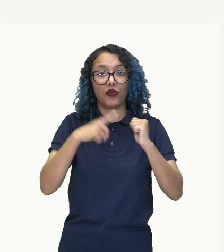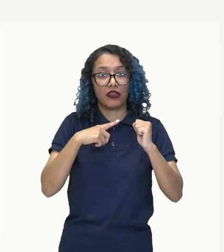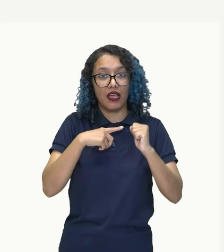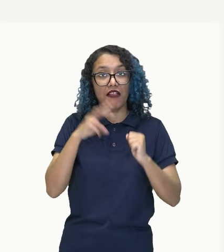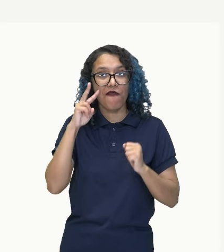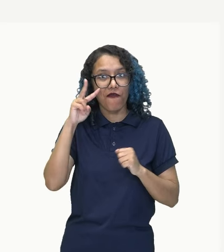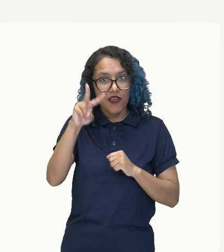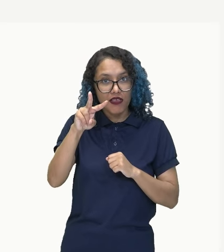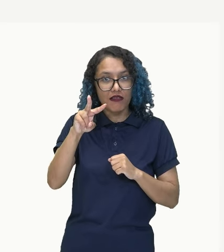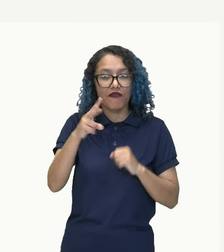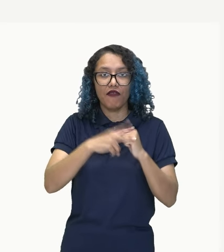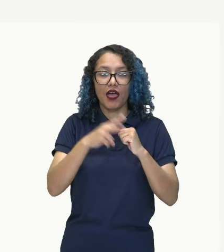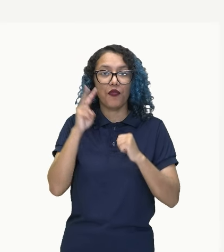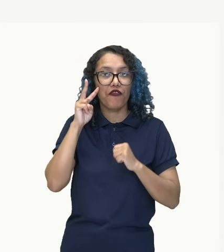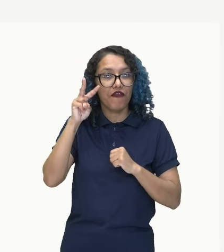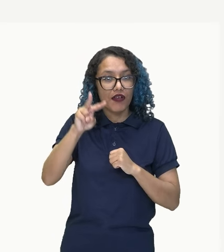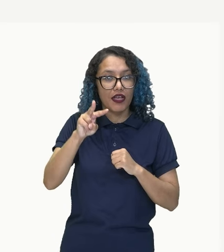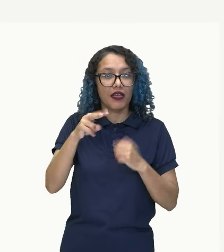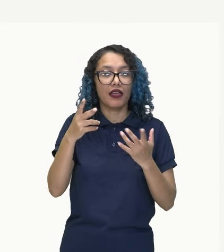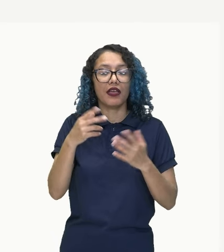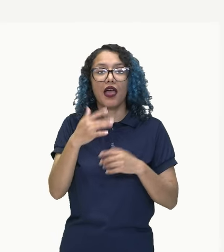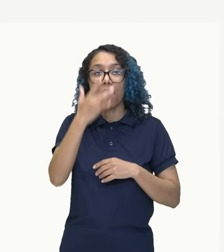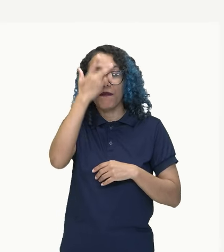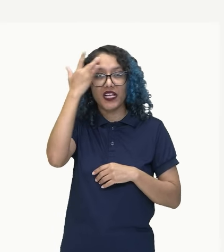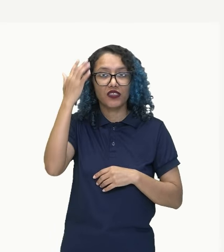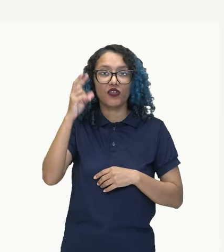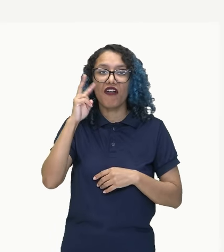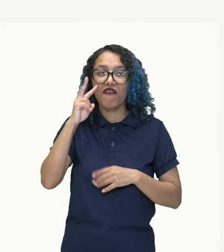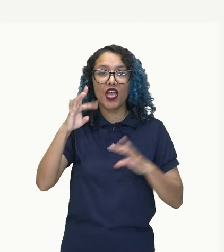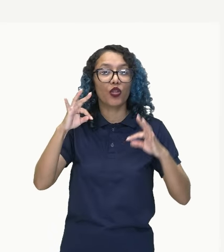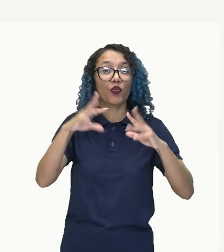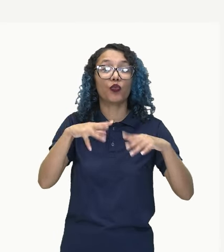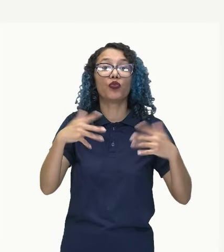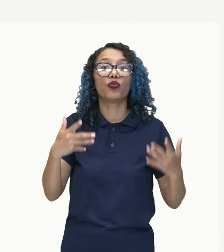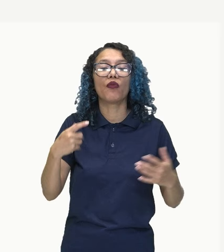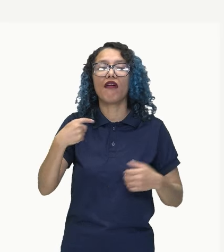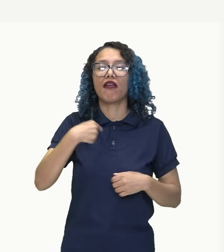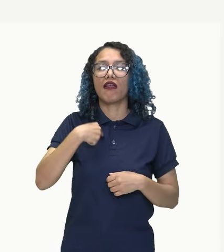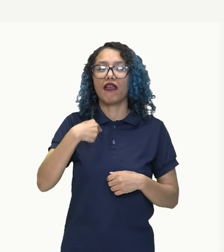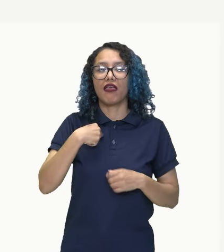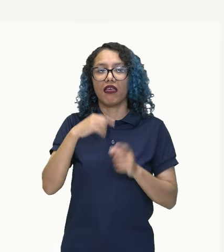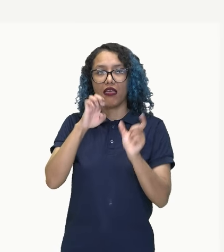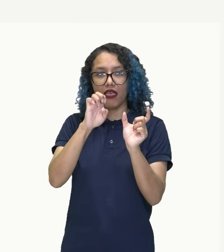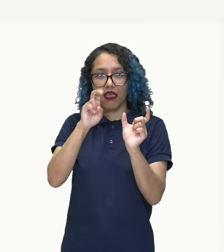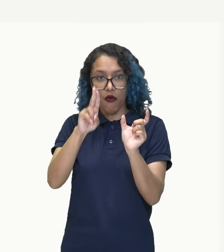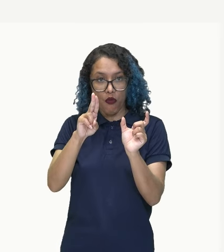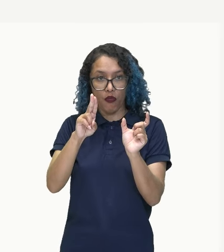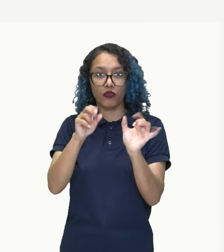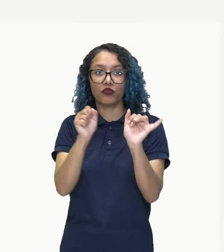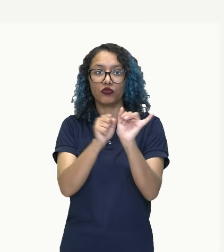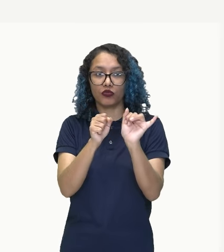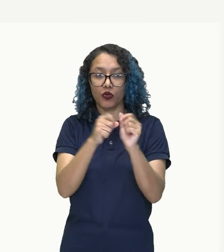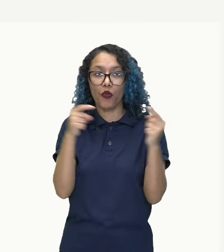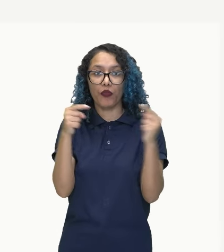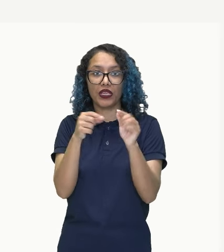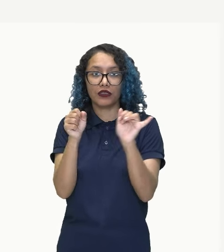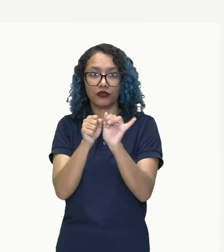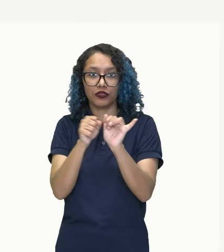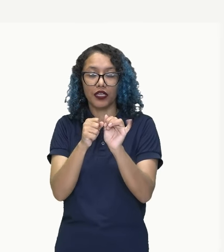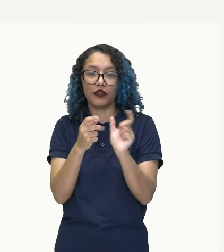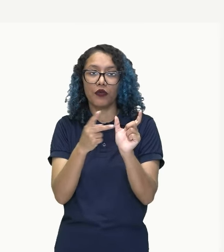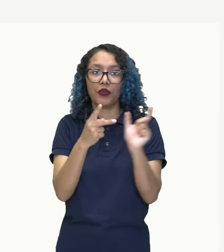quem foi que viu tudo aqui? Eu. Então, este aqui é o sujeito e este aqui é o predicado. Agora, vamos olhar só para o predicado,